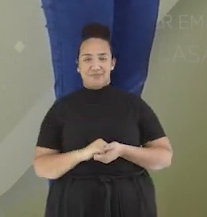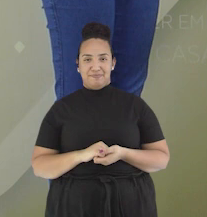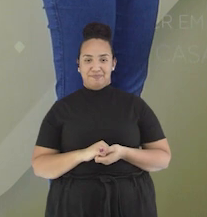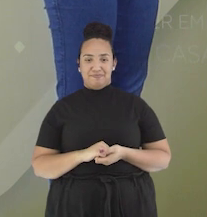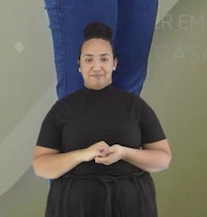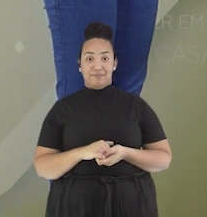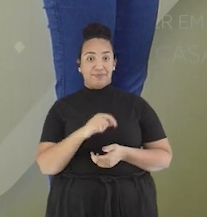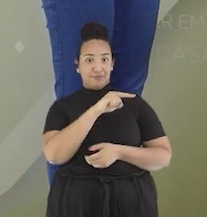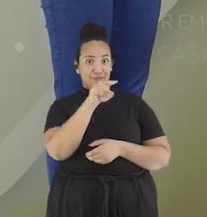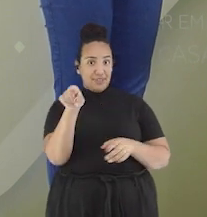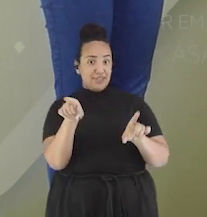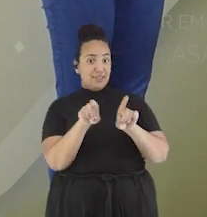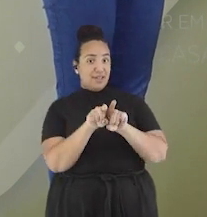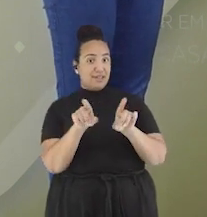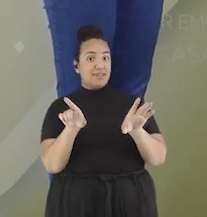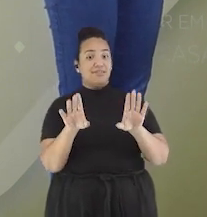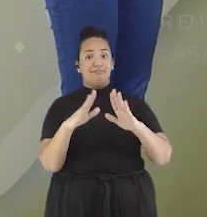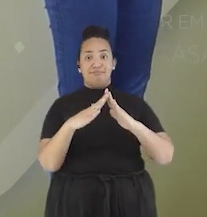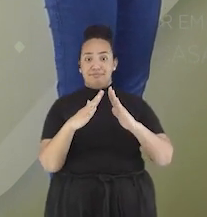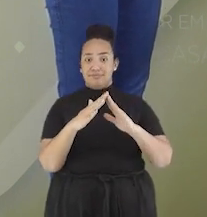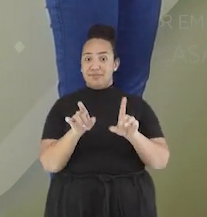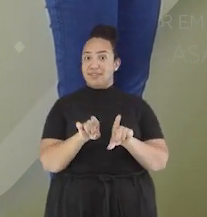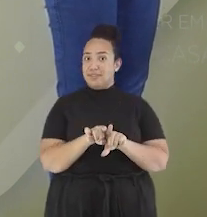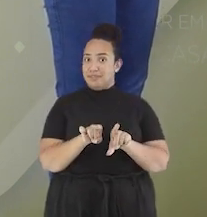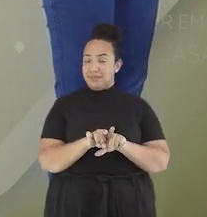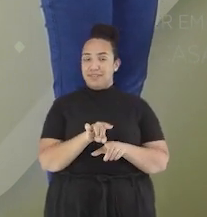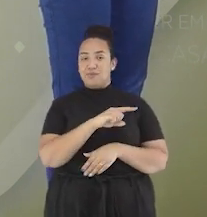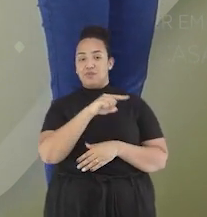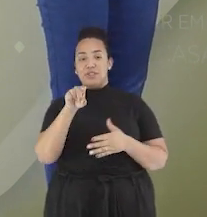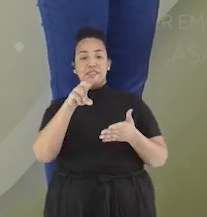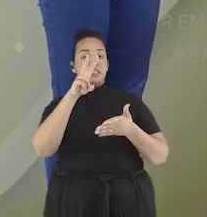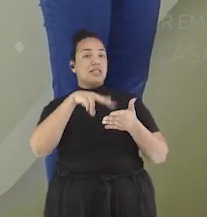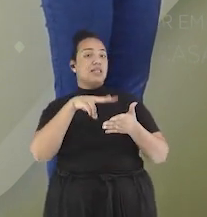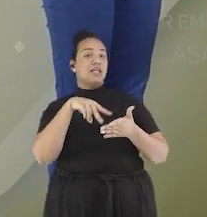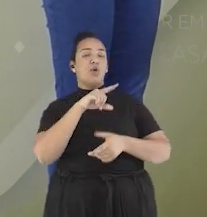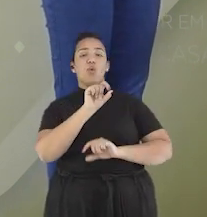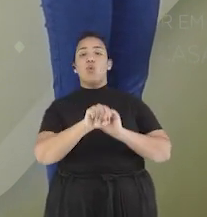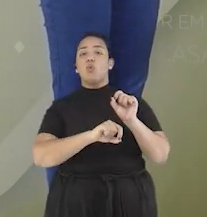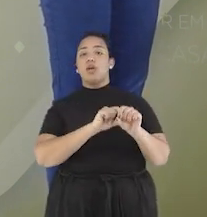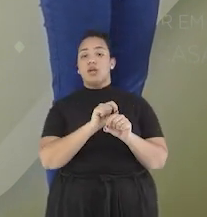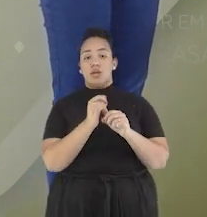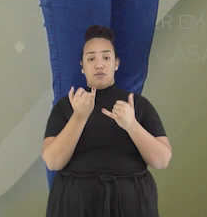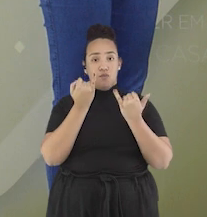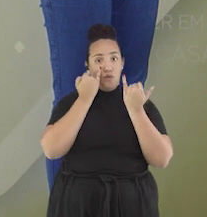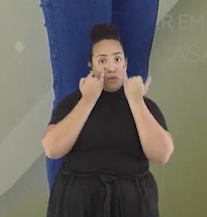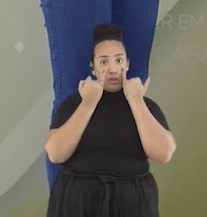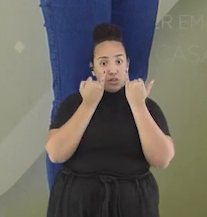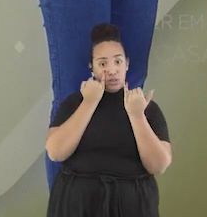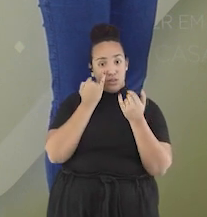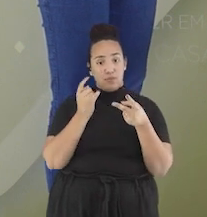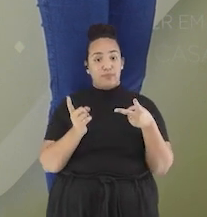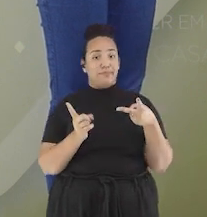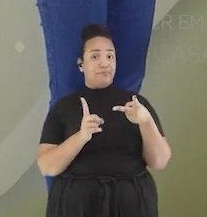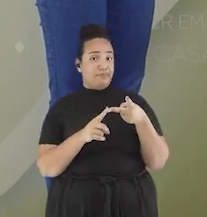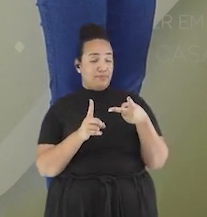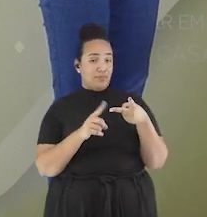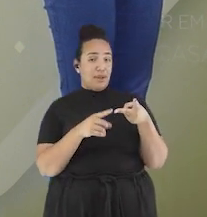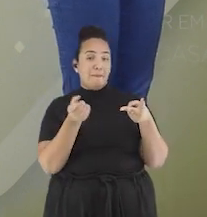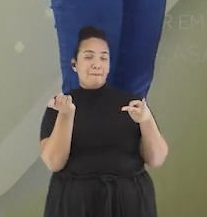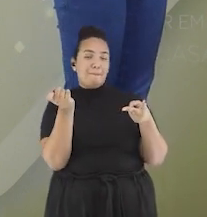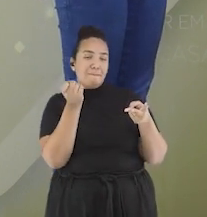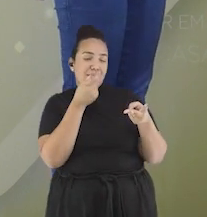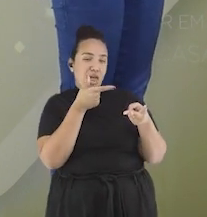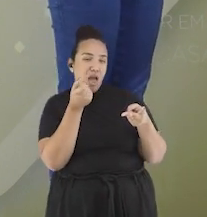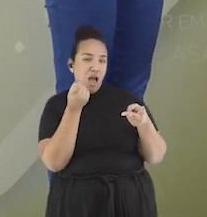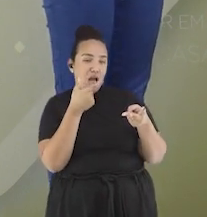ler, Luísa? Você é de casa também. Isso aí que acabou de ler. Letra A é uma notícia? Ou letra B